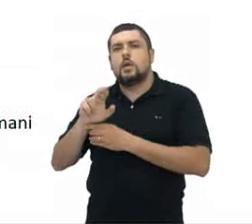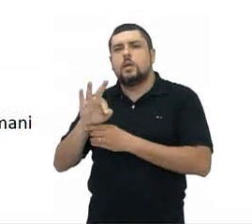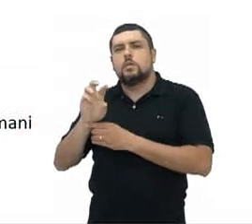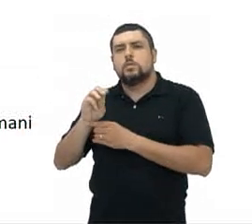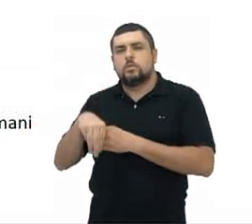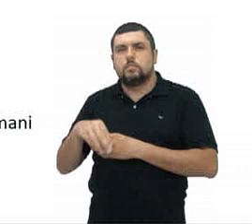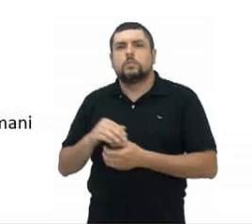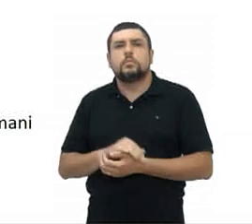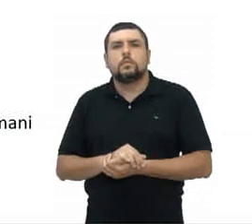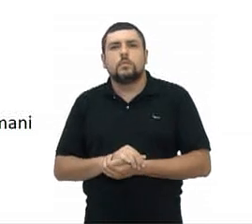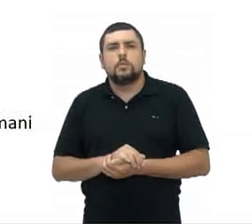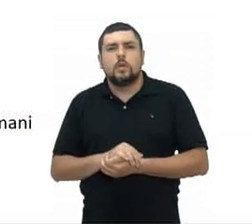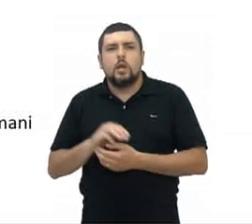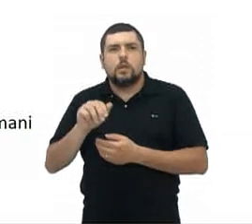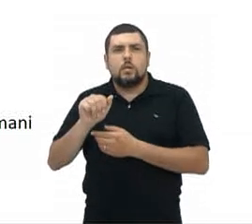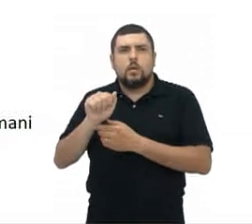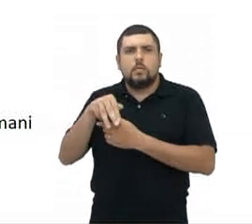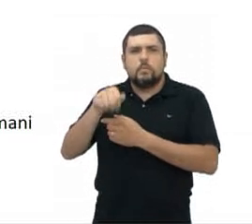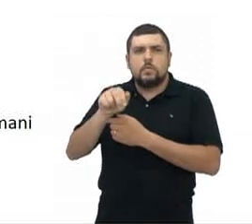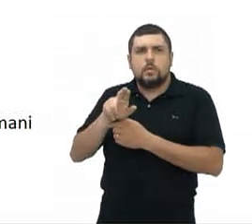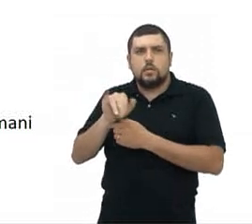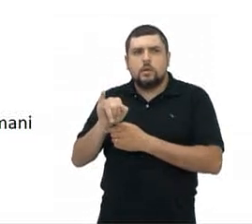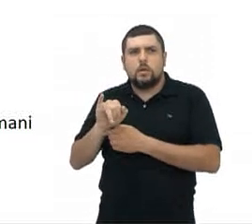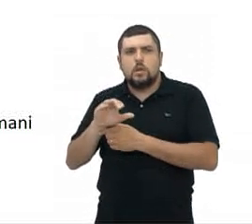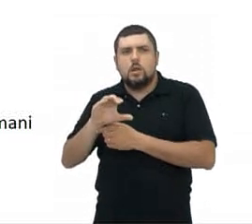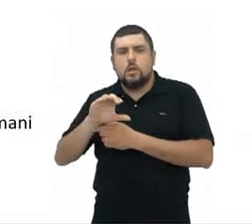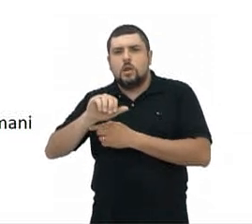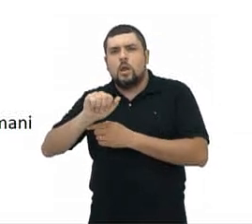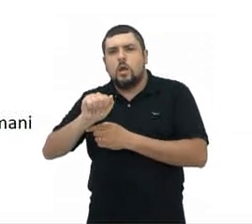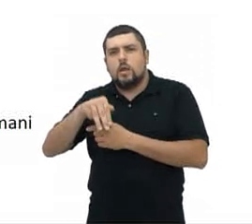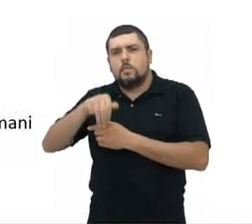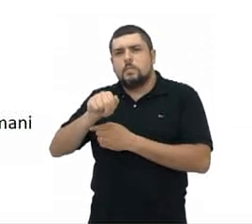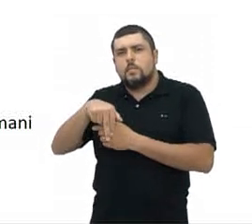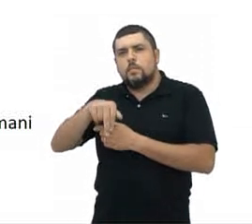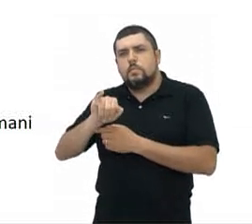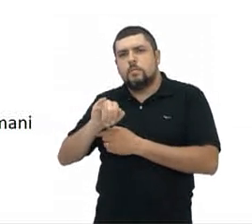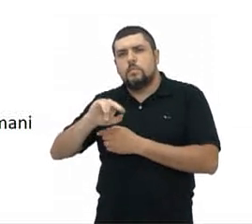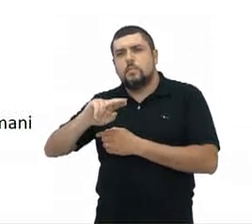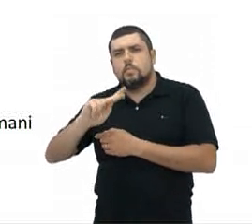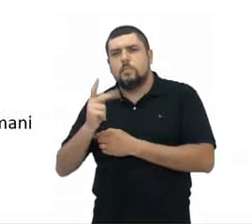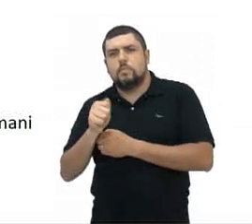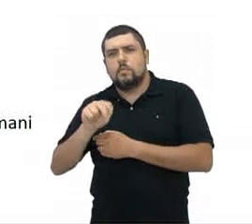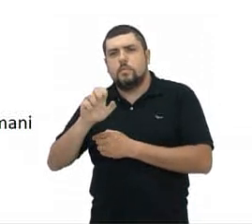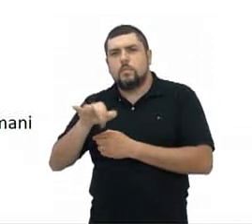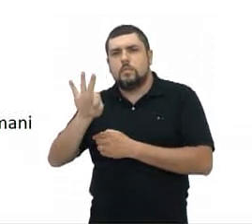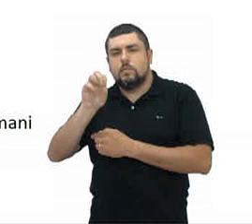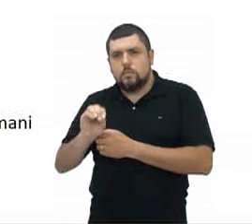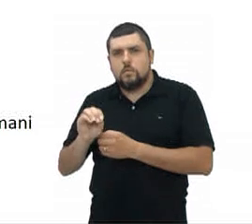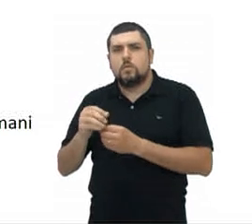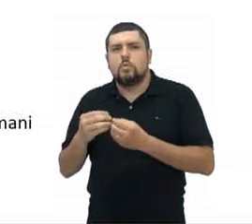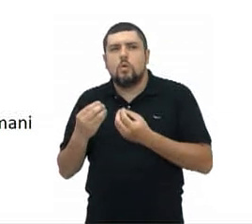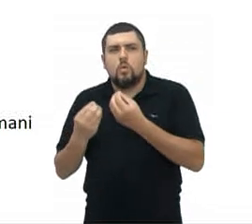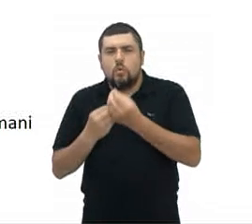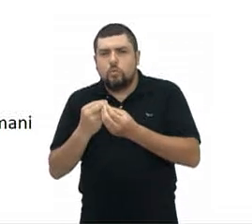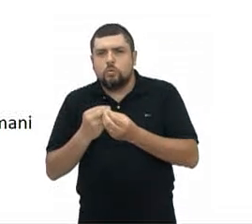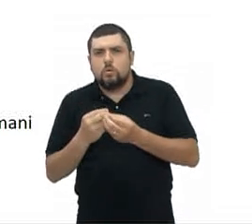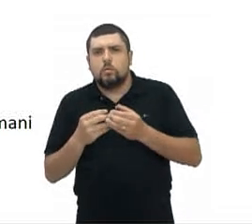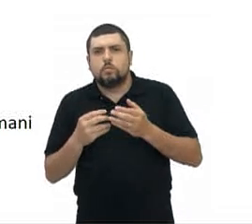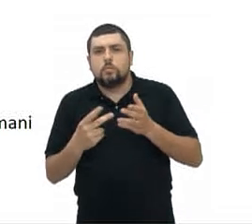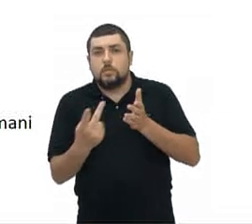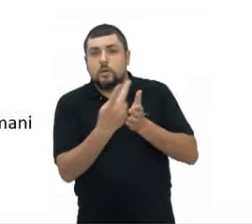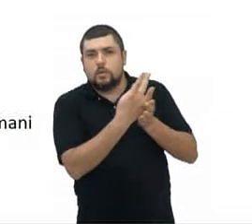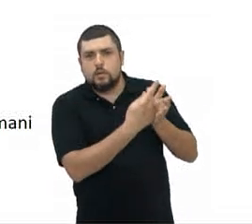temos Amanixaqueto entre a deusa Amezeme, né? Aqui a deusa Amezeme está